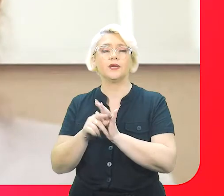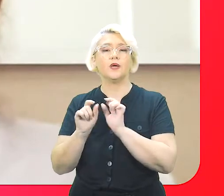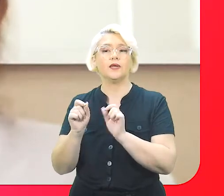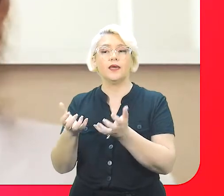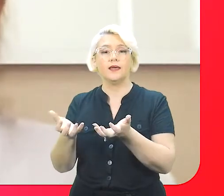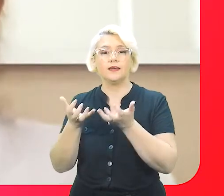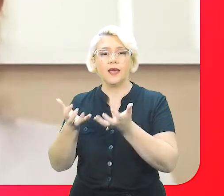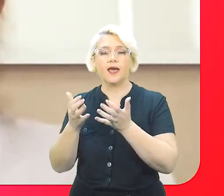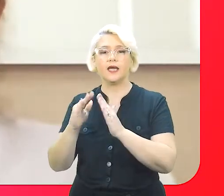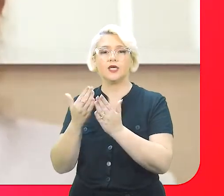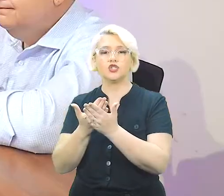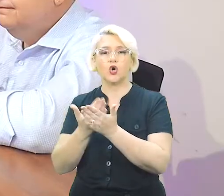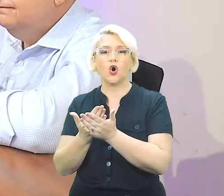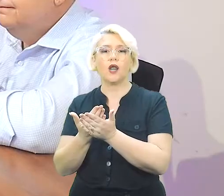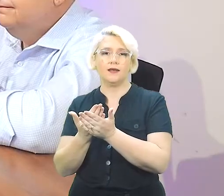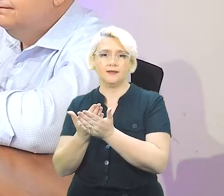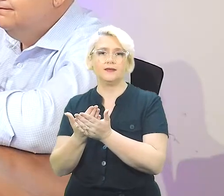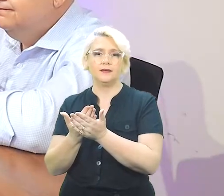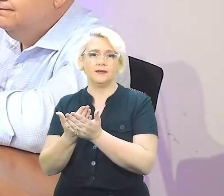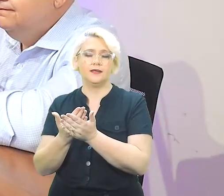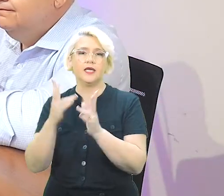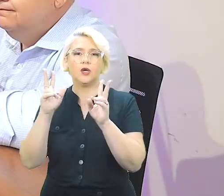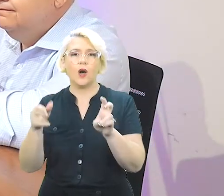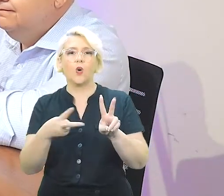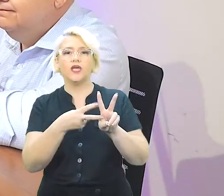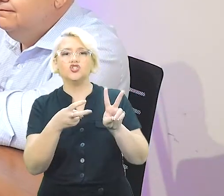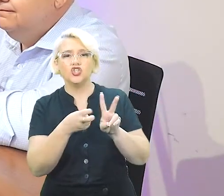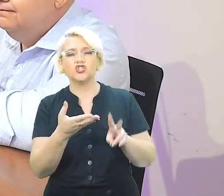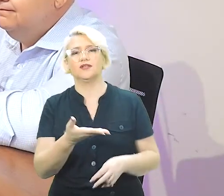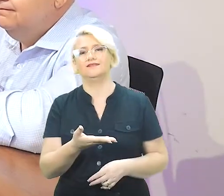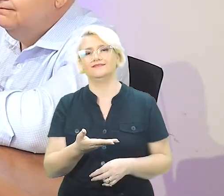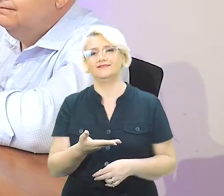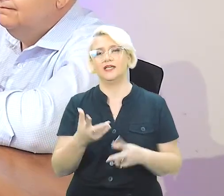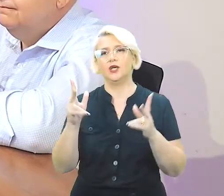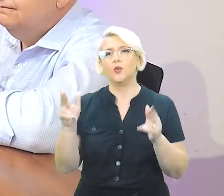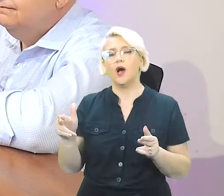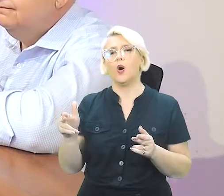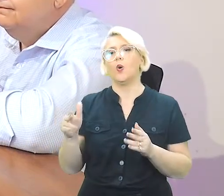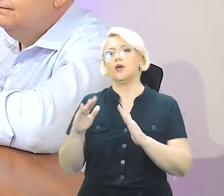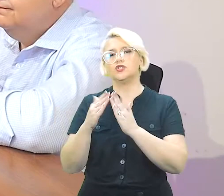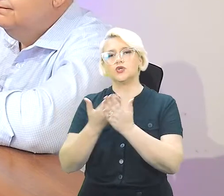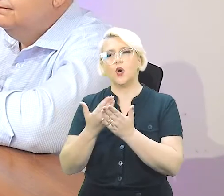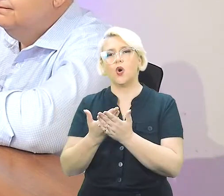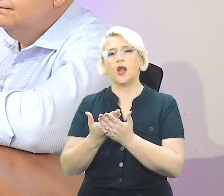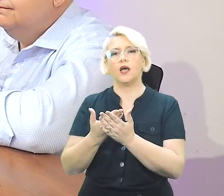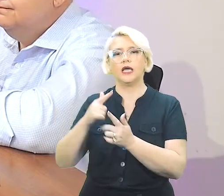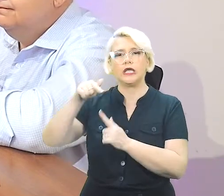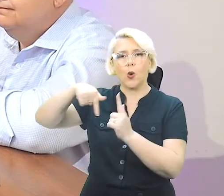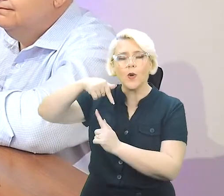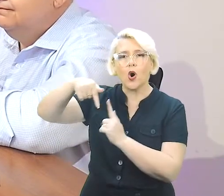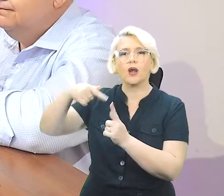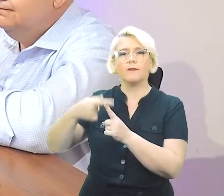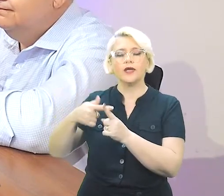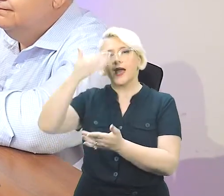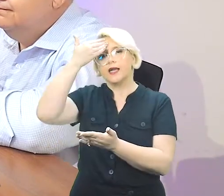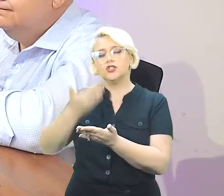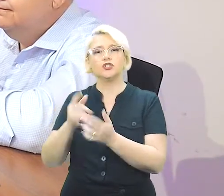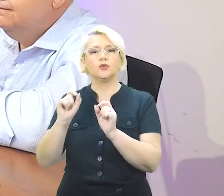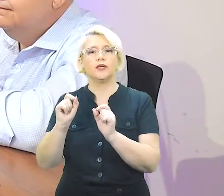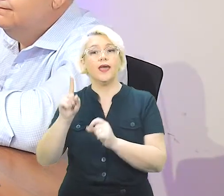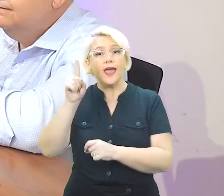que querem uma escola como a escola indígena, como a escola quilombola, porque acreditam